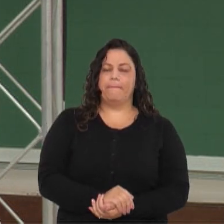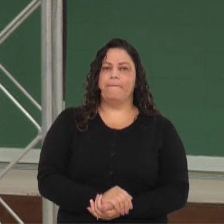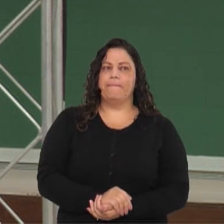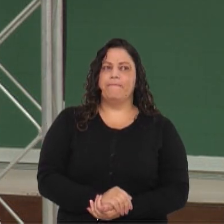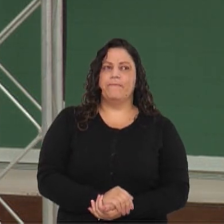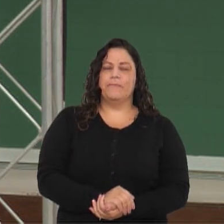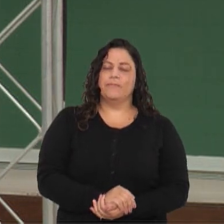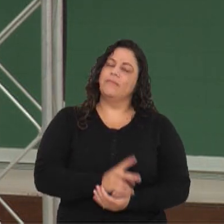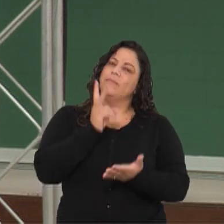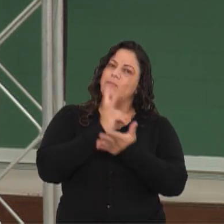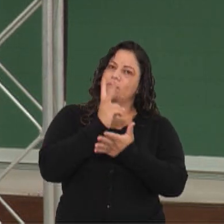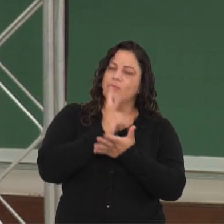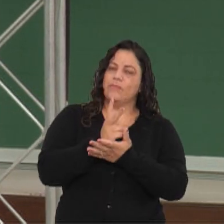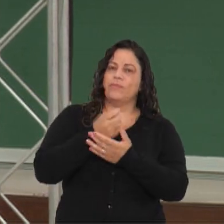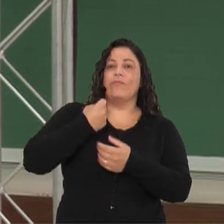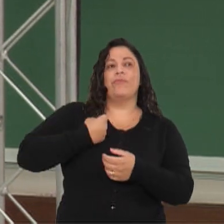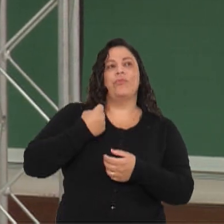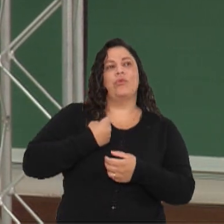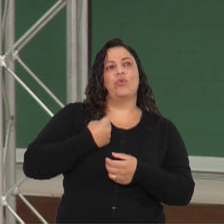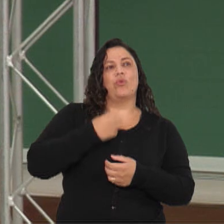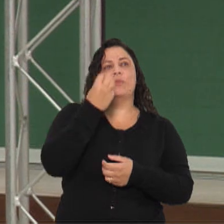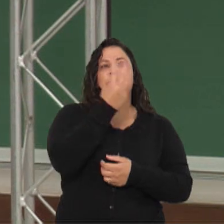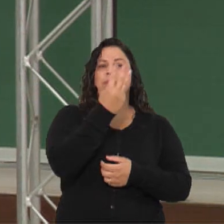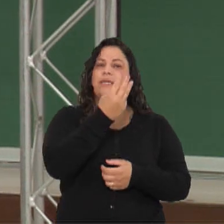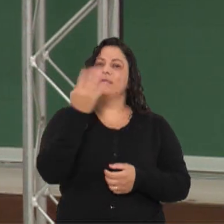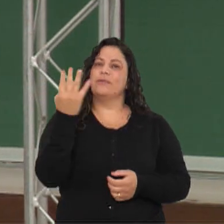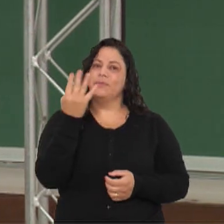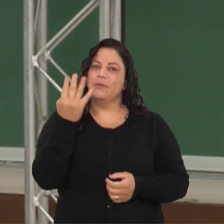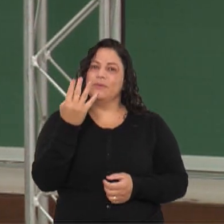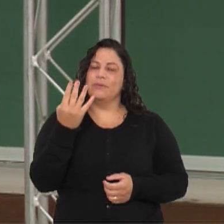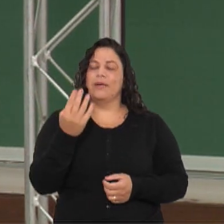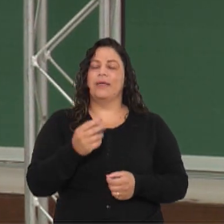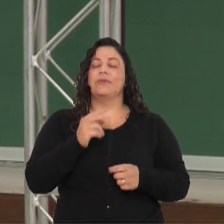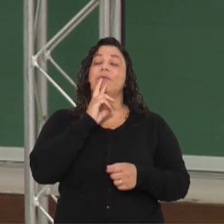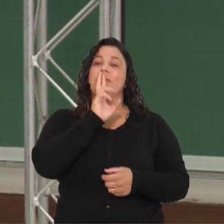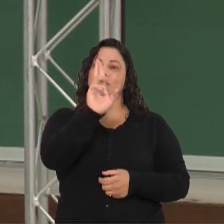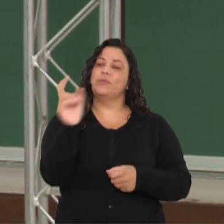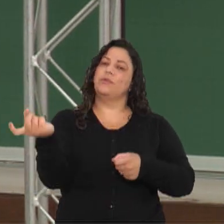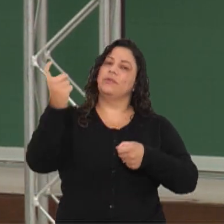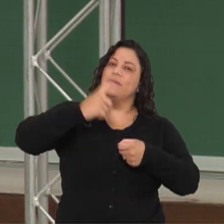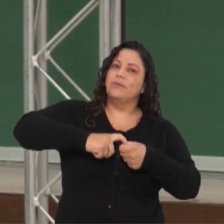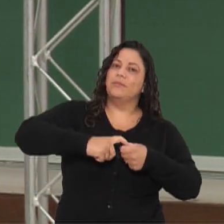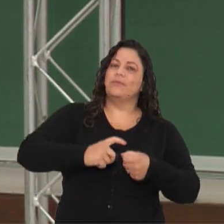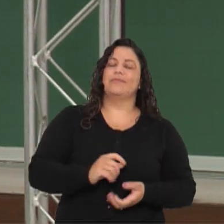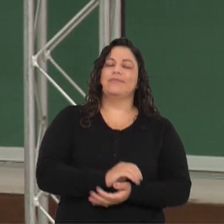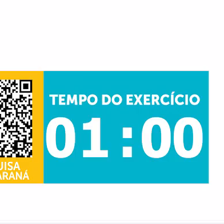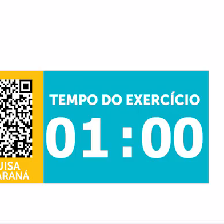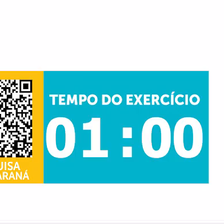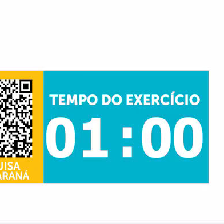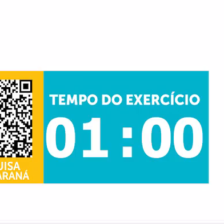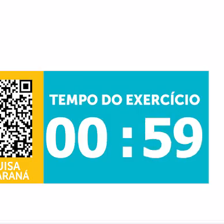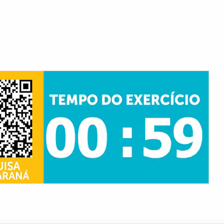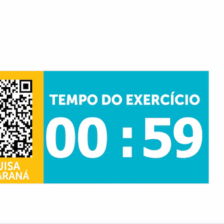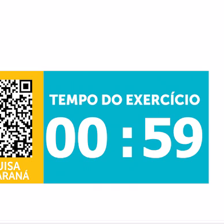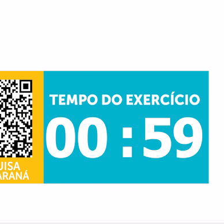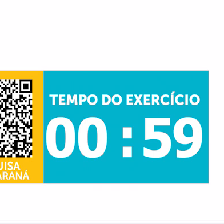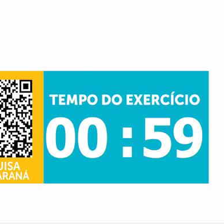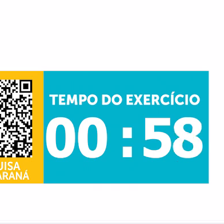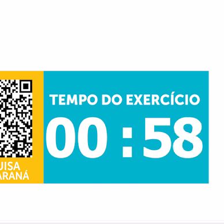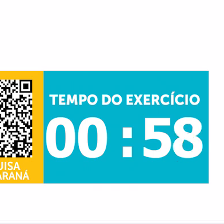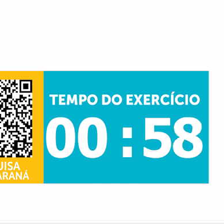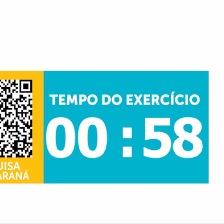So let's check it. Vamos conferir então. A number 1 dizia: This ice cream is delicious. Então, ice cream